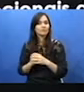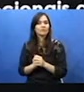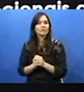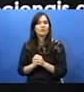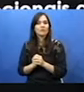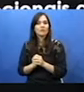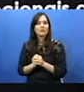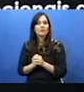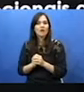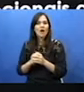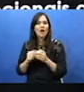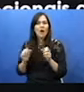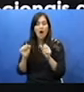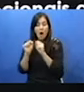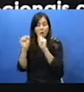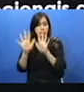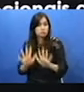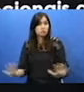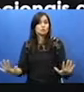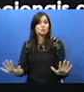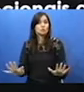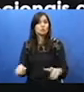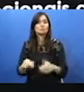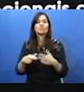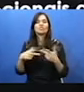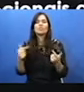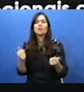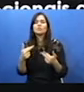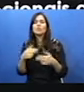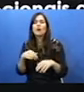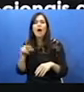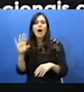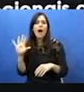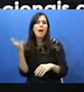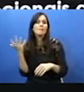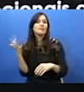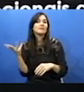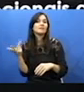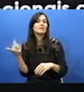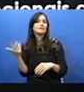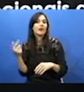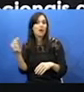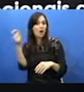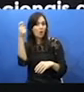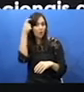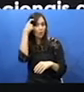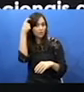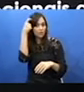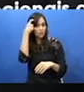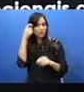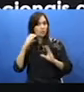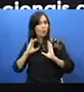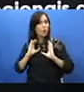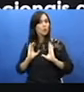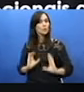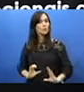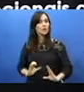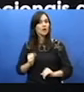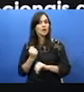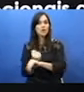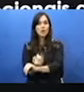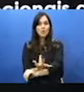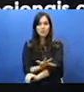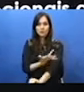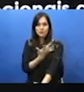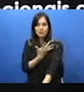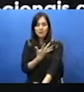do desenvolvimento e estruturação das habilidades cognitivas, comportamentais e emocionais. Então,